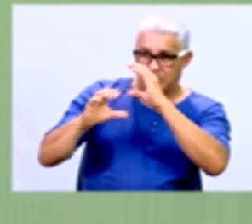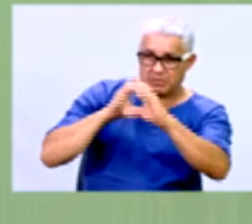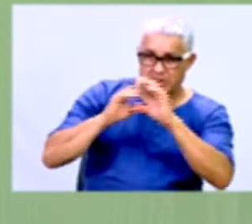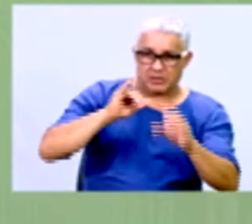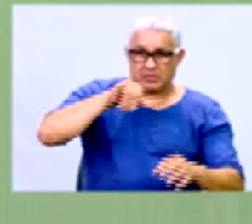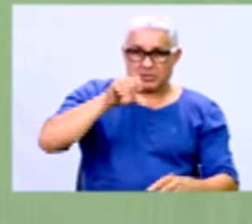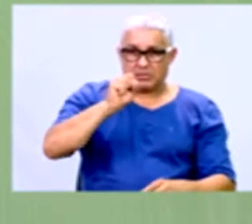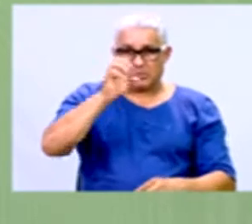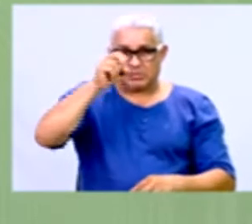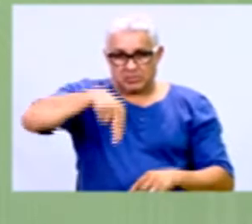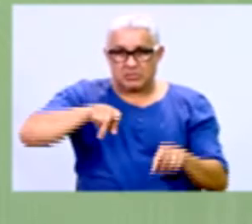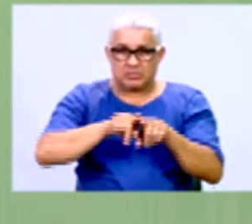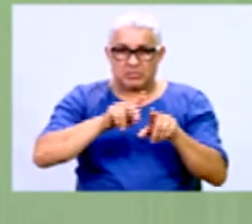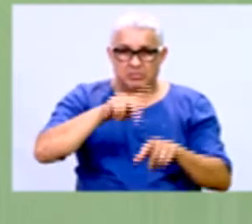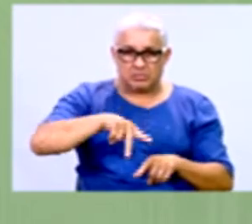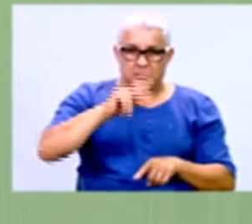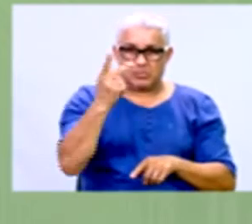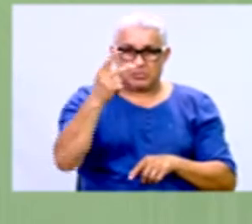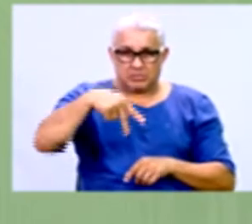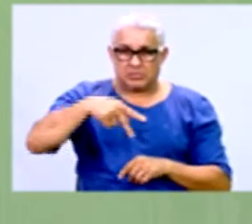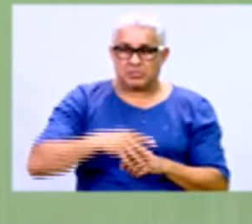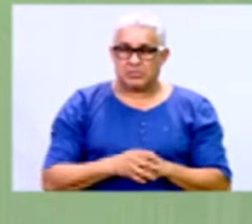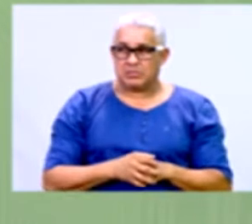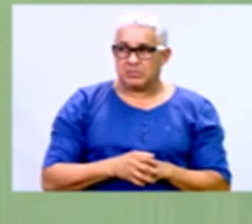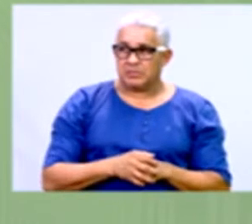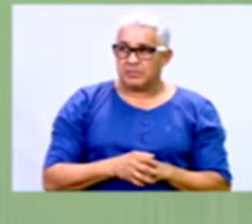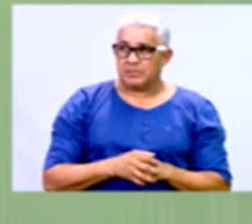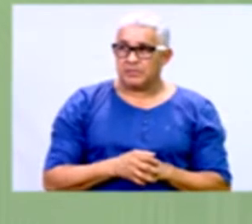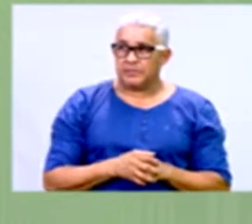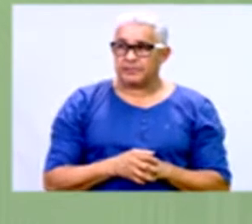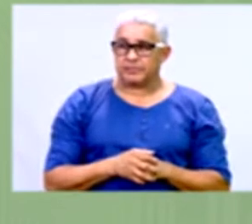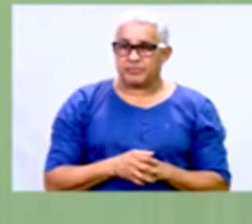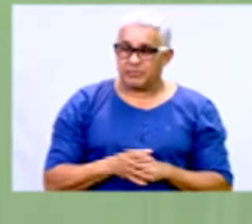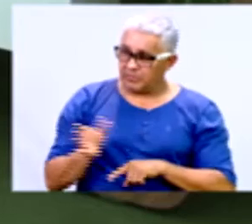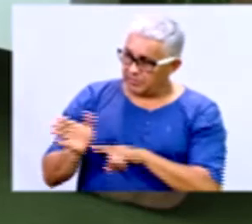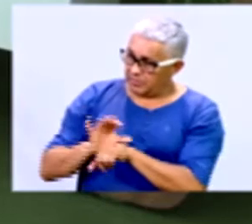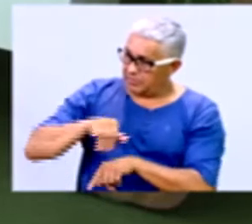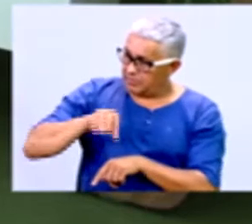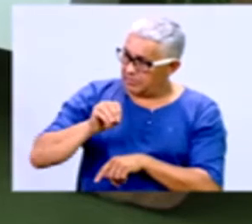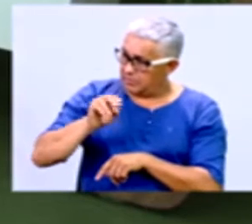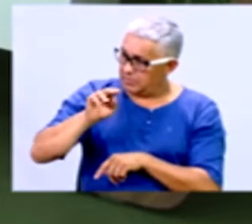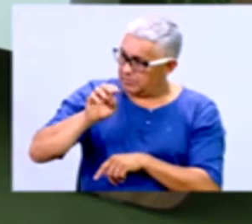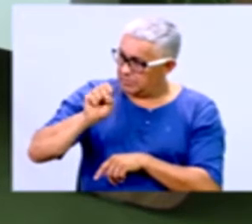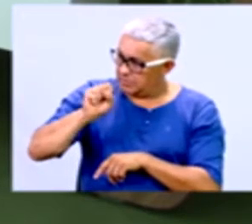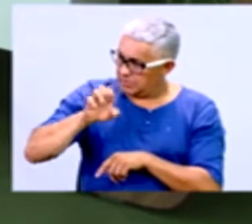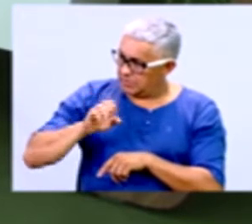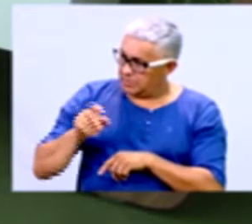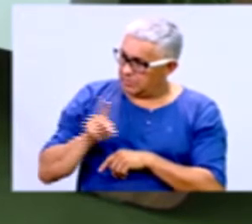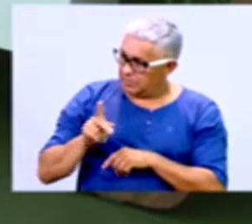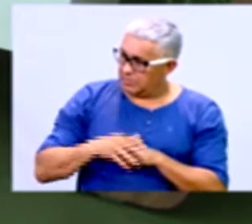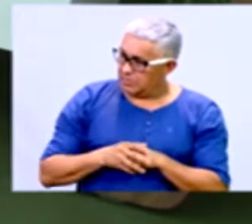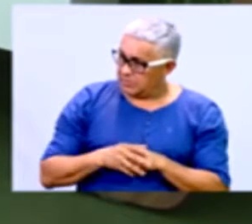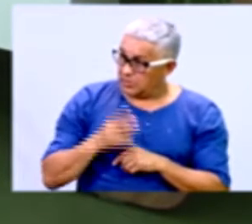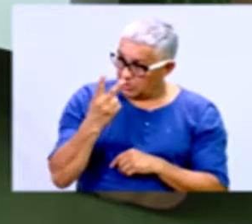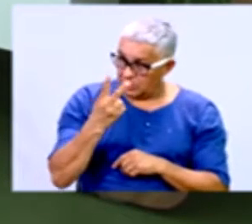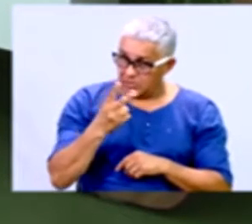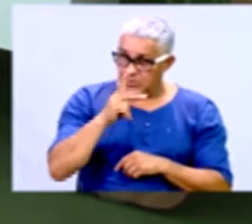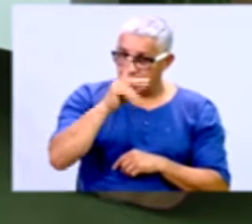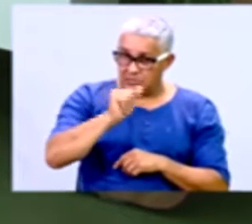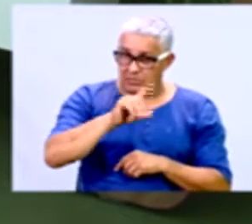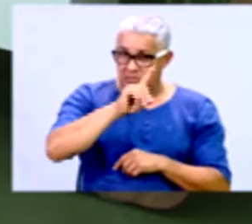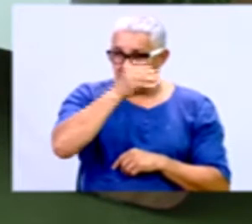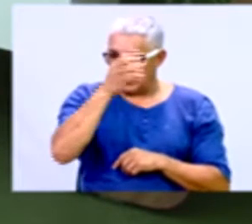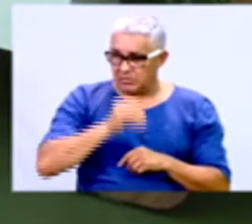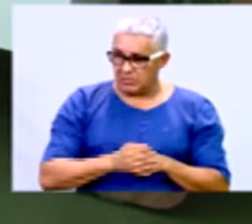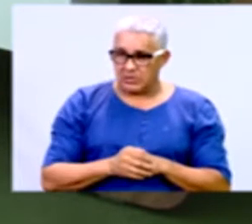com o PHP. Antes da gente dar continuidade aqui, professor José Márcio, a gente vai falar sobre dois padrões hoje que são